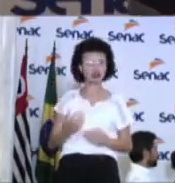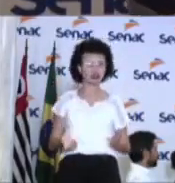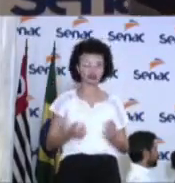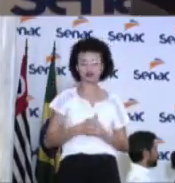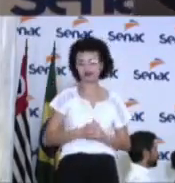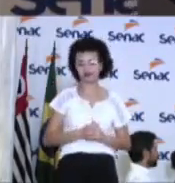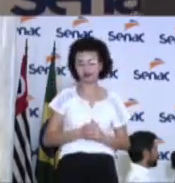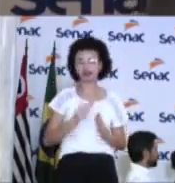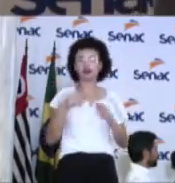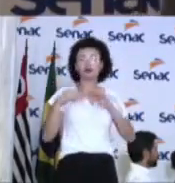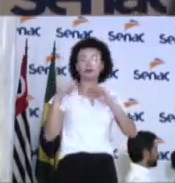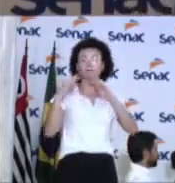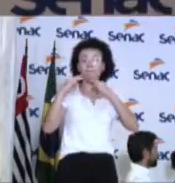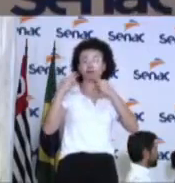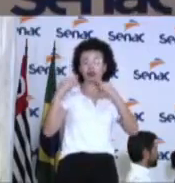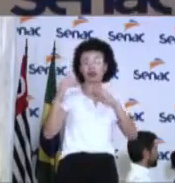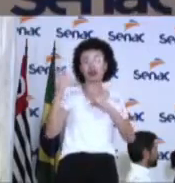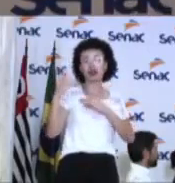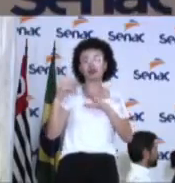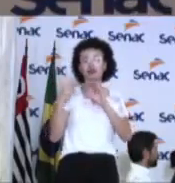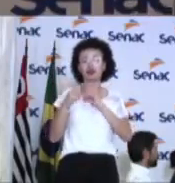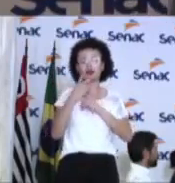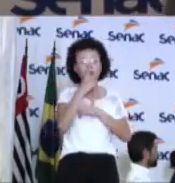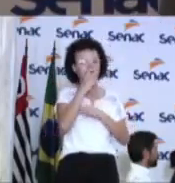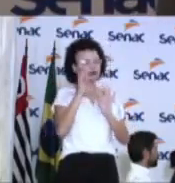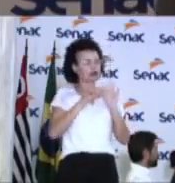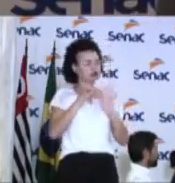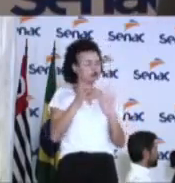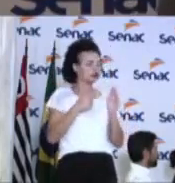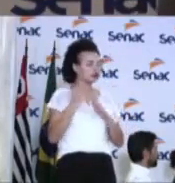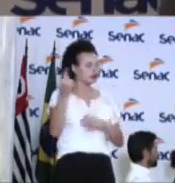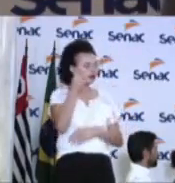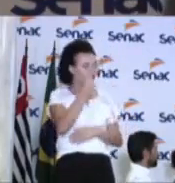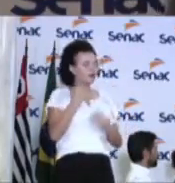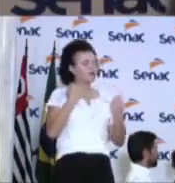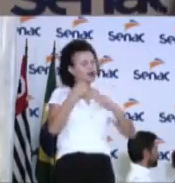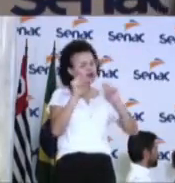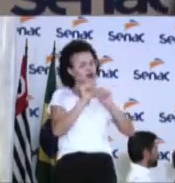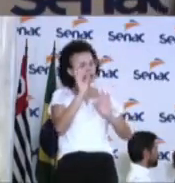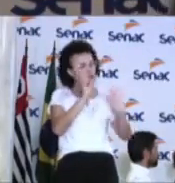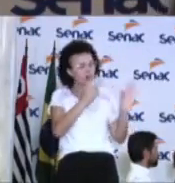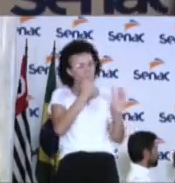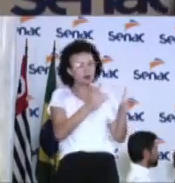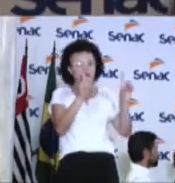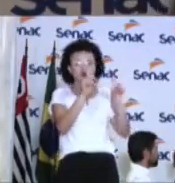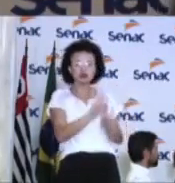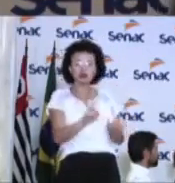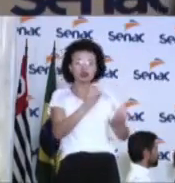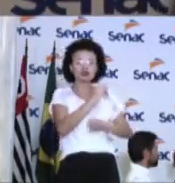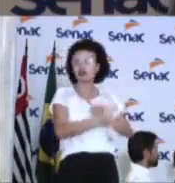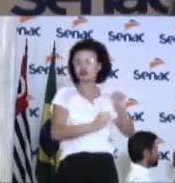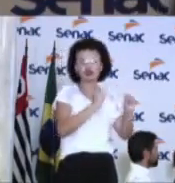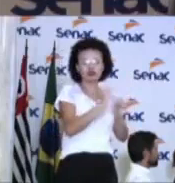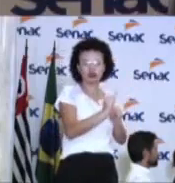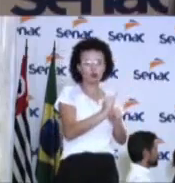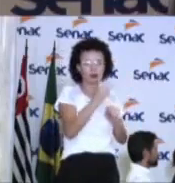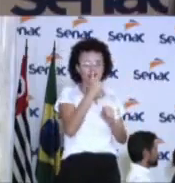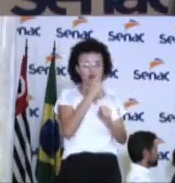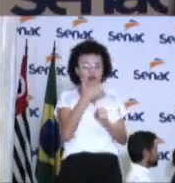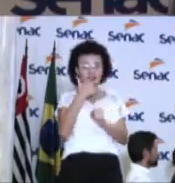na época que era nossa cliente, ela sentia que a gente precisava fazer um projeto digital que conectasse com os jovens,